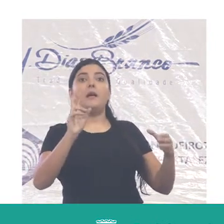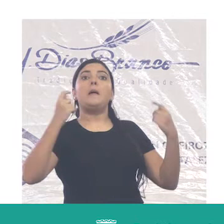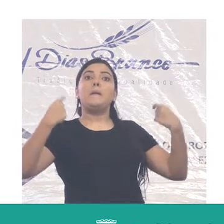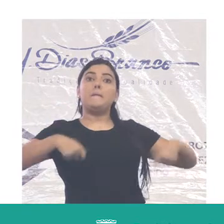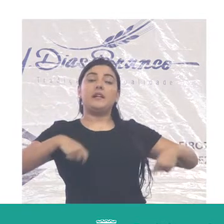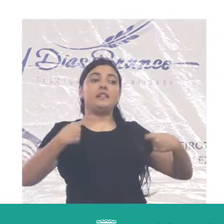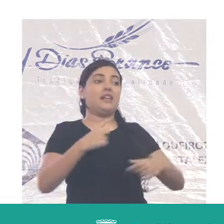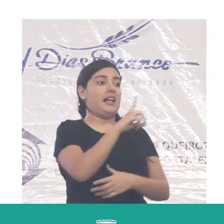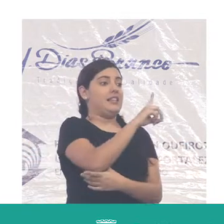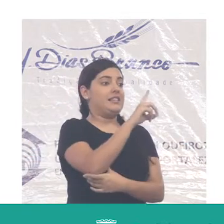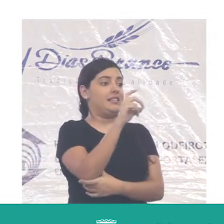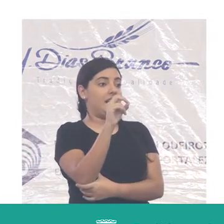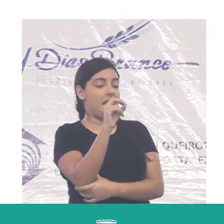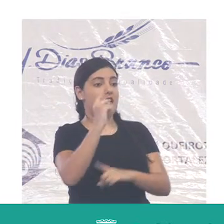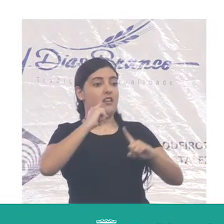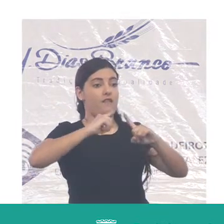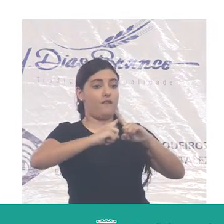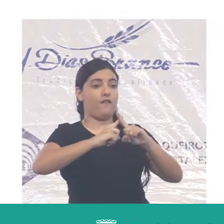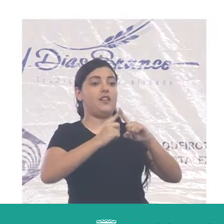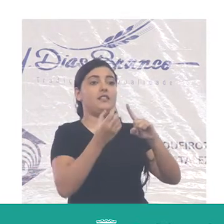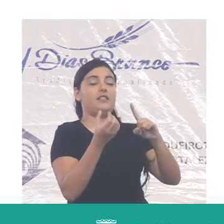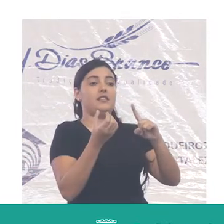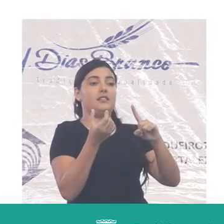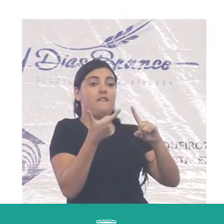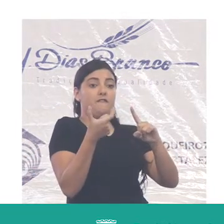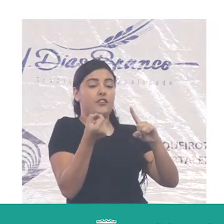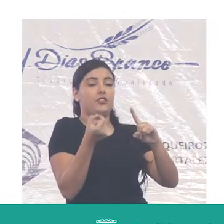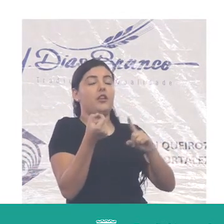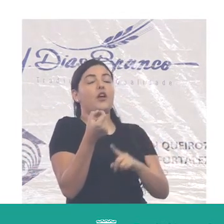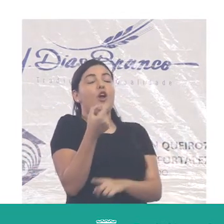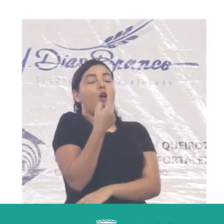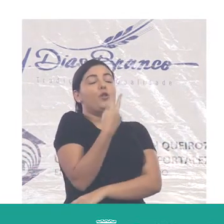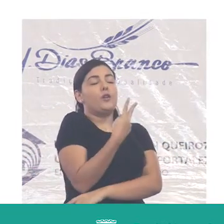26 vezes os R$100. Eu vou ter que pagar R$2.600.